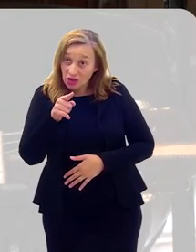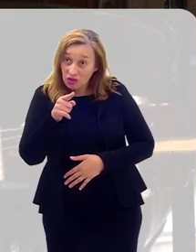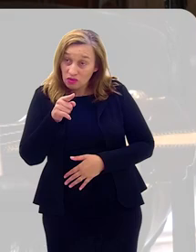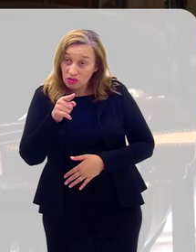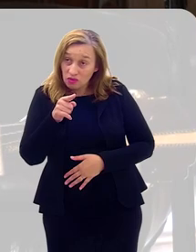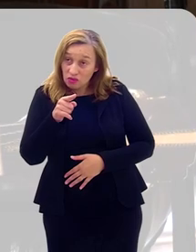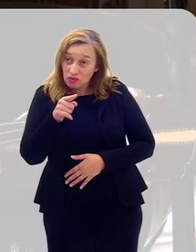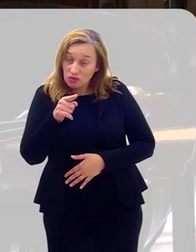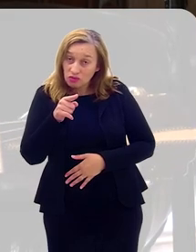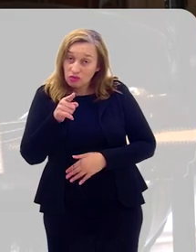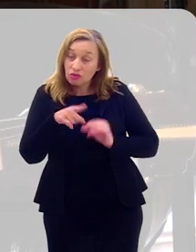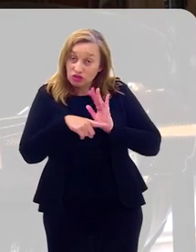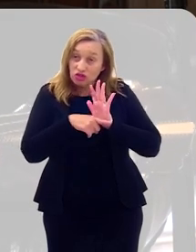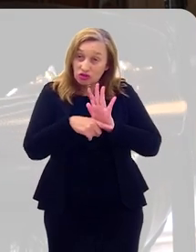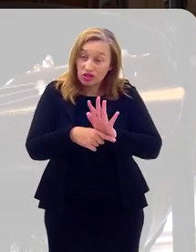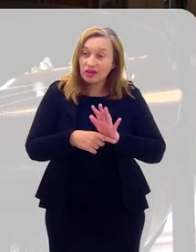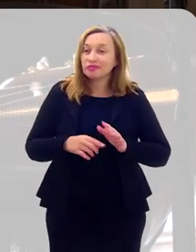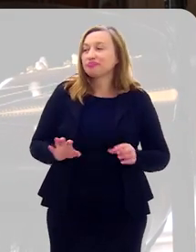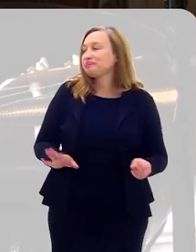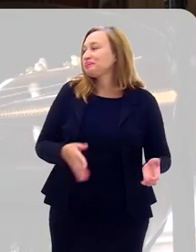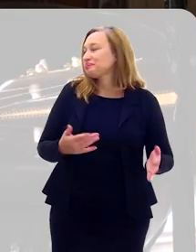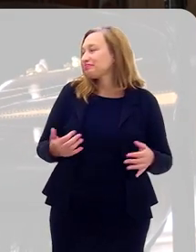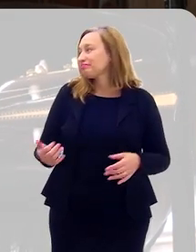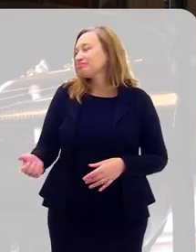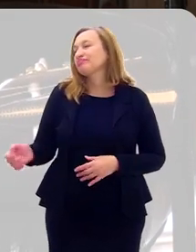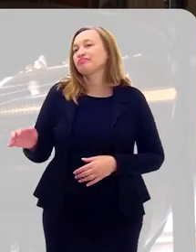vou te fazer pescador de homens.